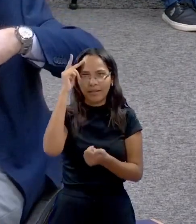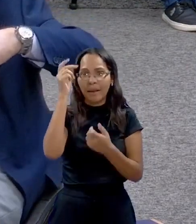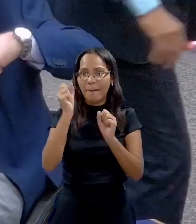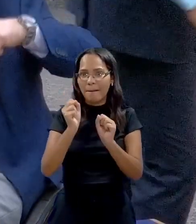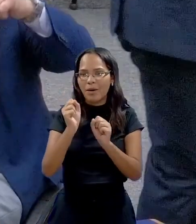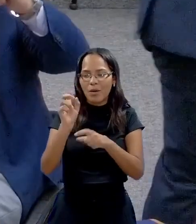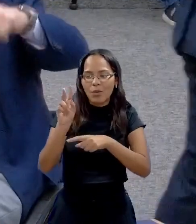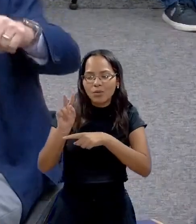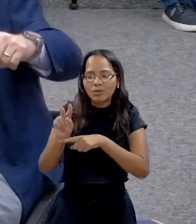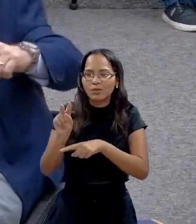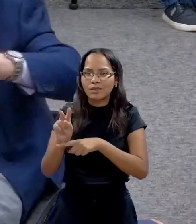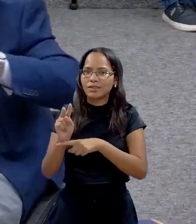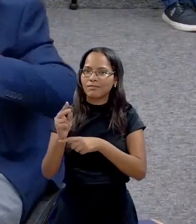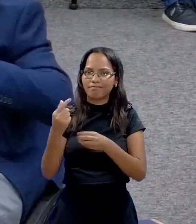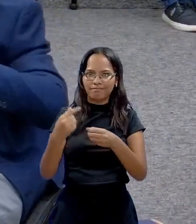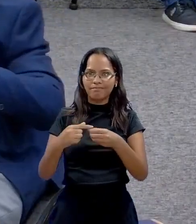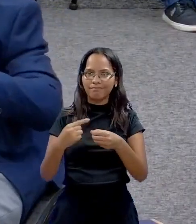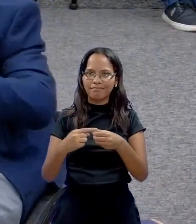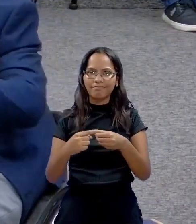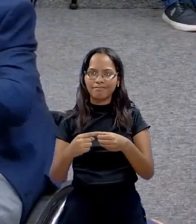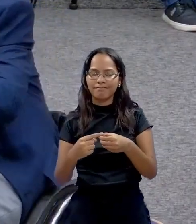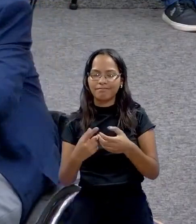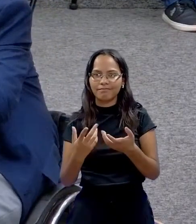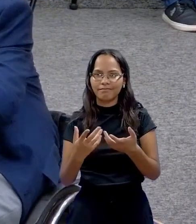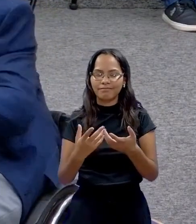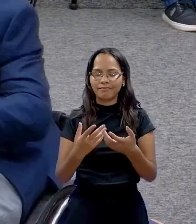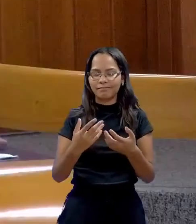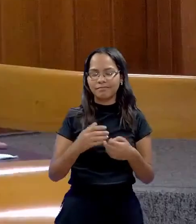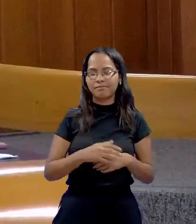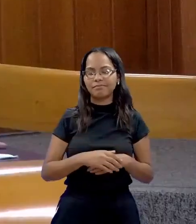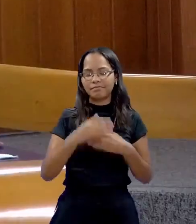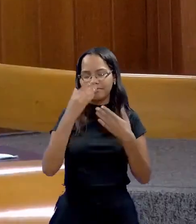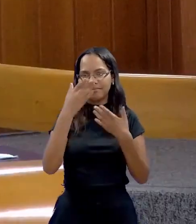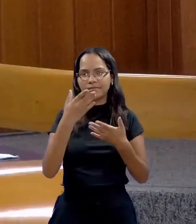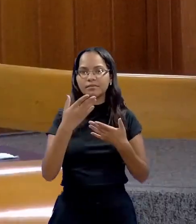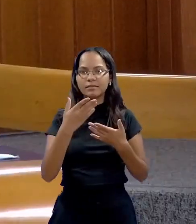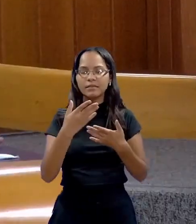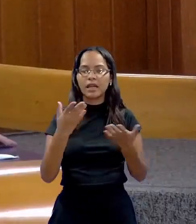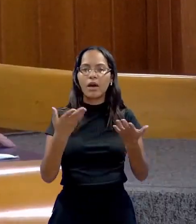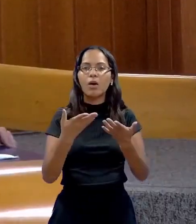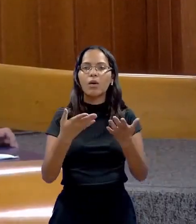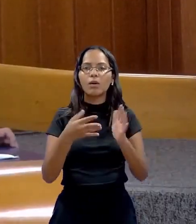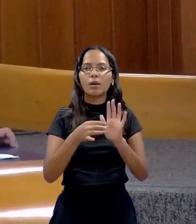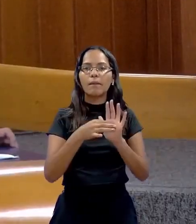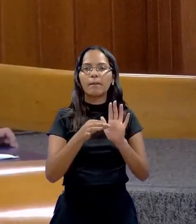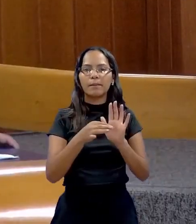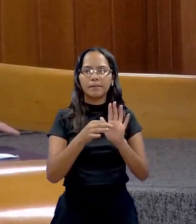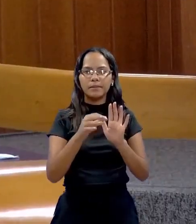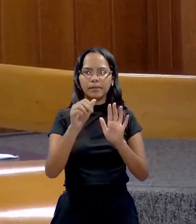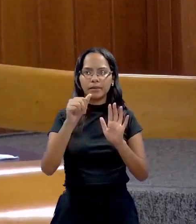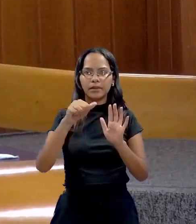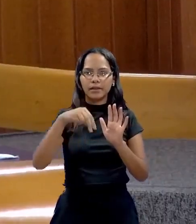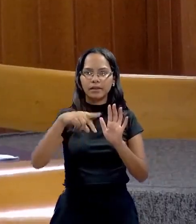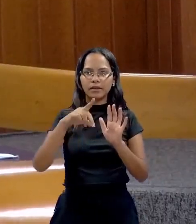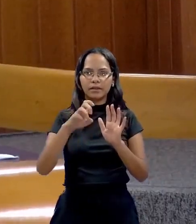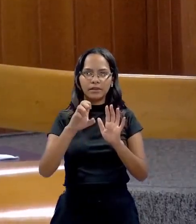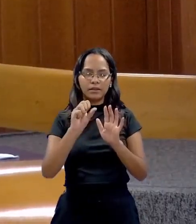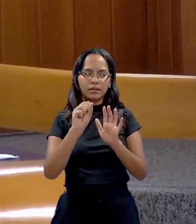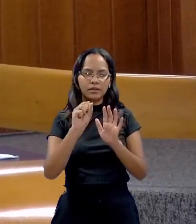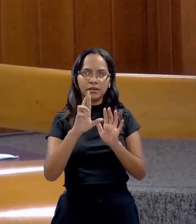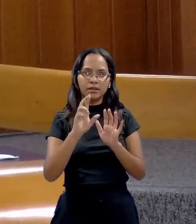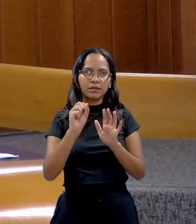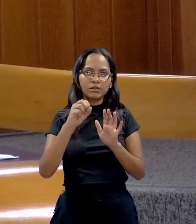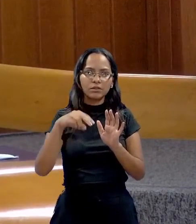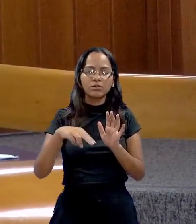como vereador, zelar por ela. Obrigado. Uma parte ao vereador Anderson Salles Bocão, meu xará. Obrigado